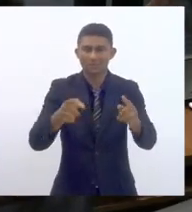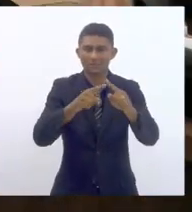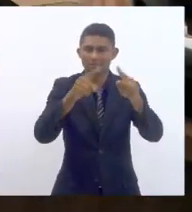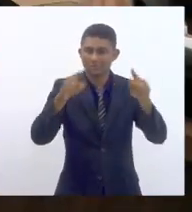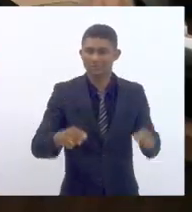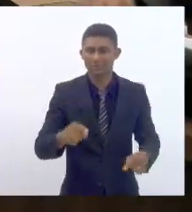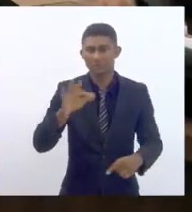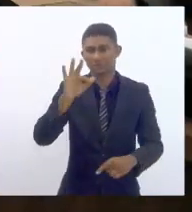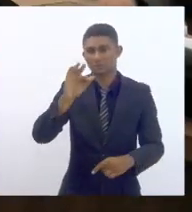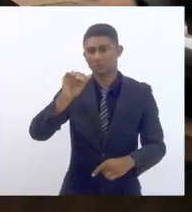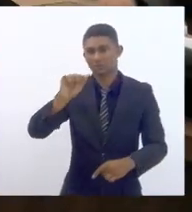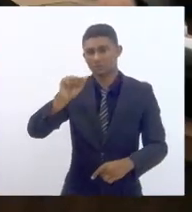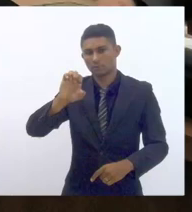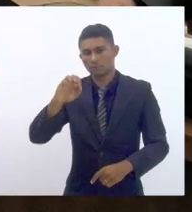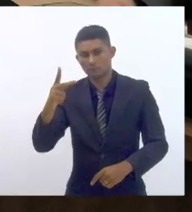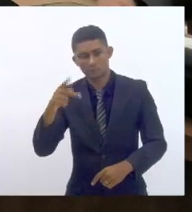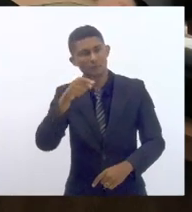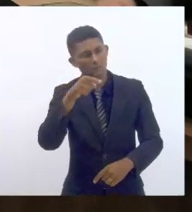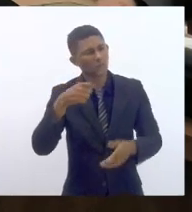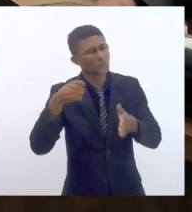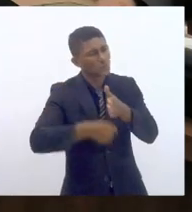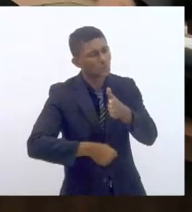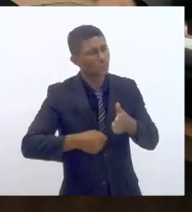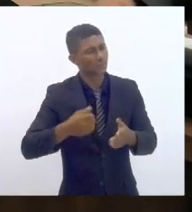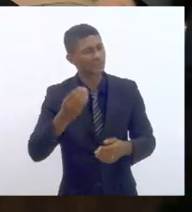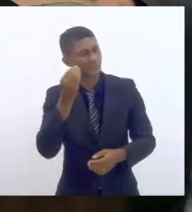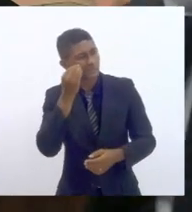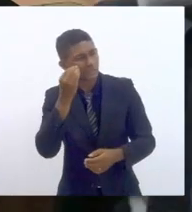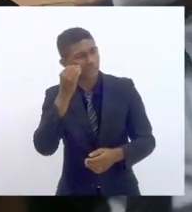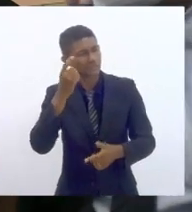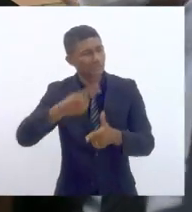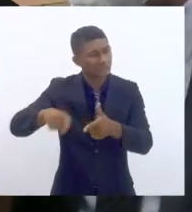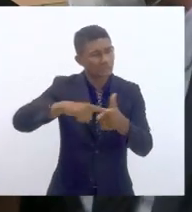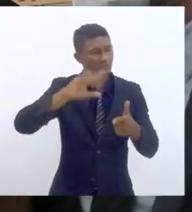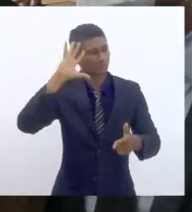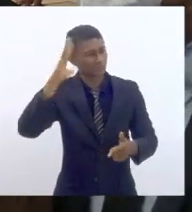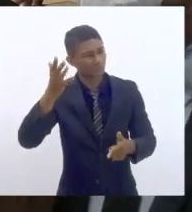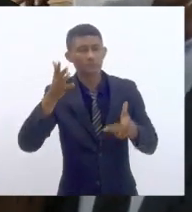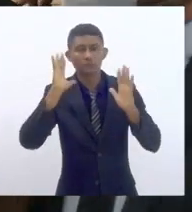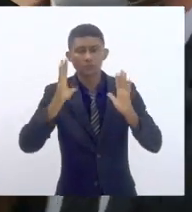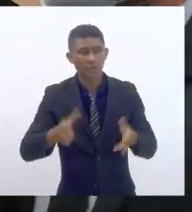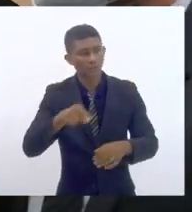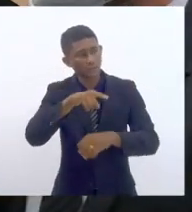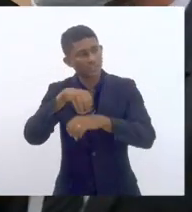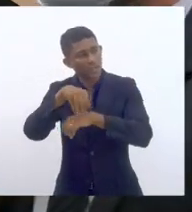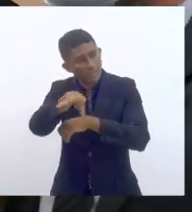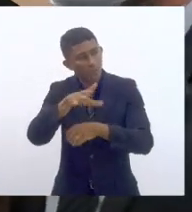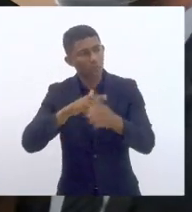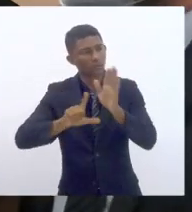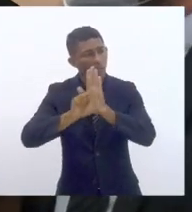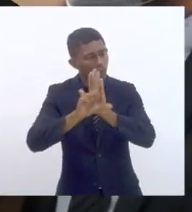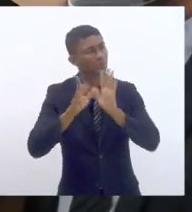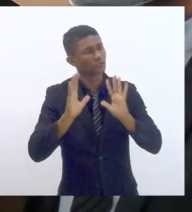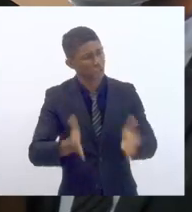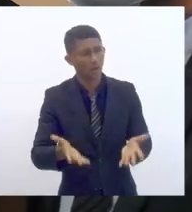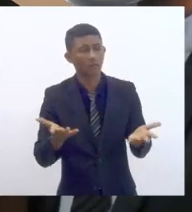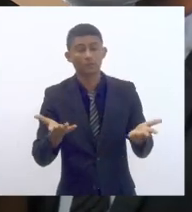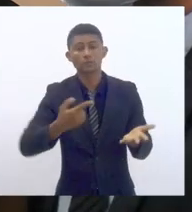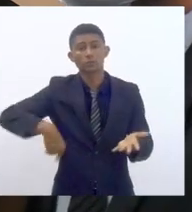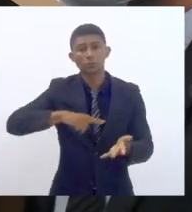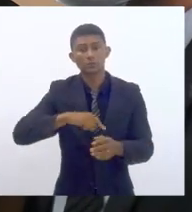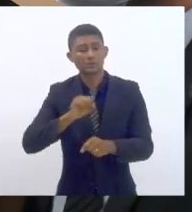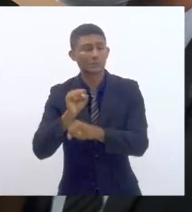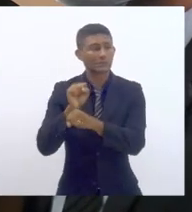FAEP, já aprovou aqui, inclusive, uma indicação legislativa, e a gente estava na expectativa dessa mensagem, porque a gente tem um